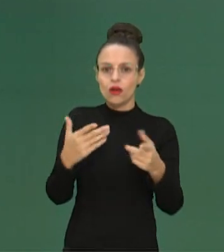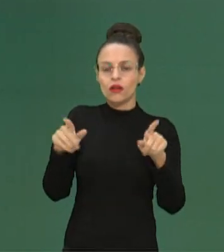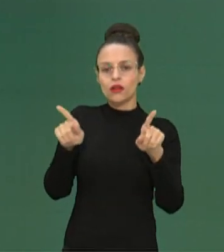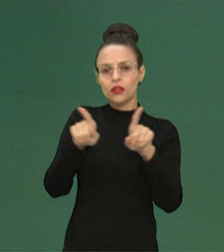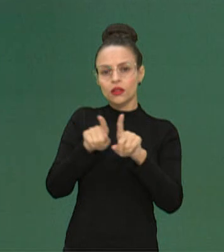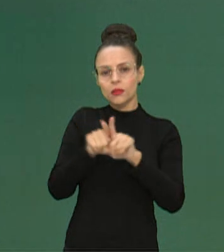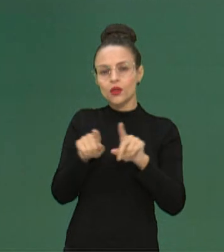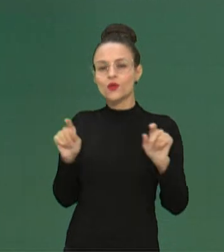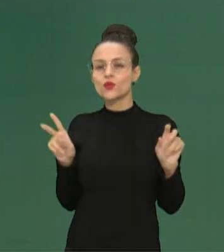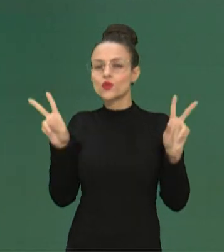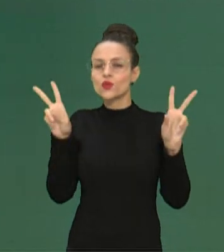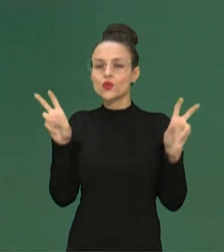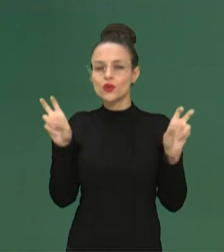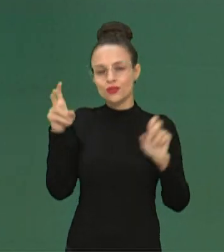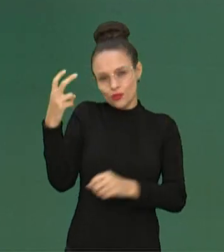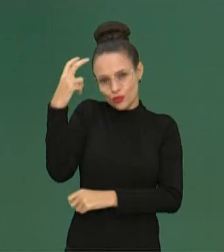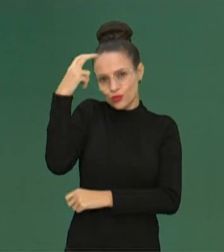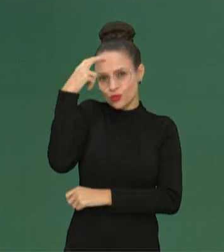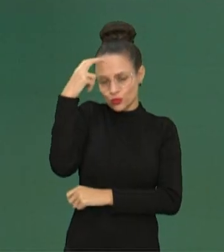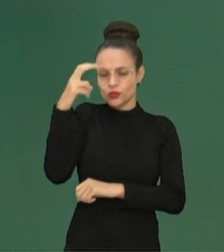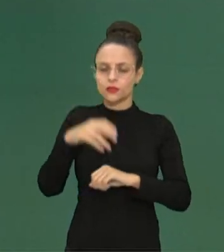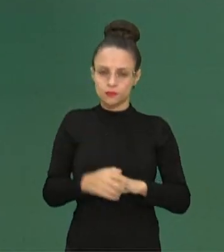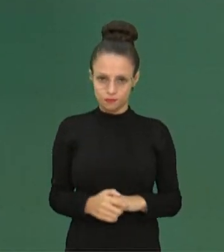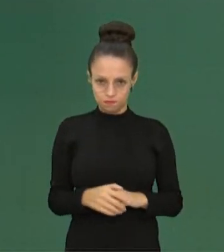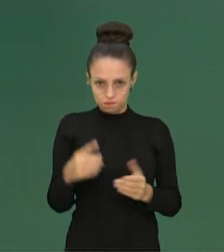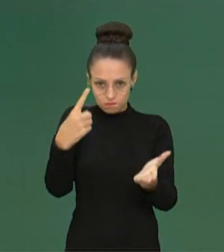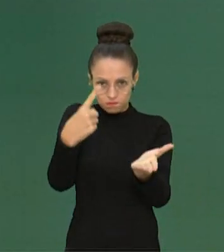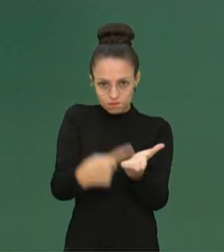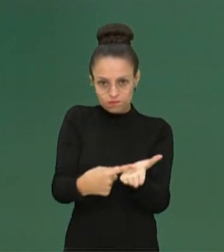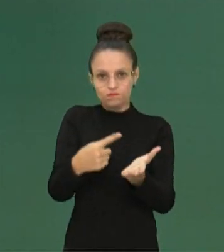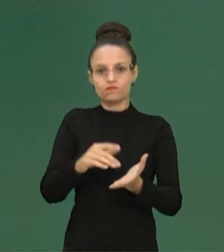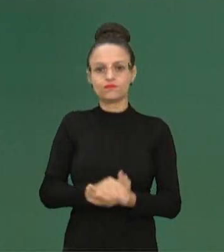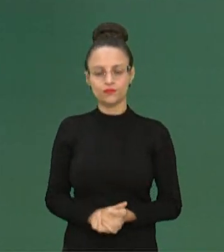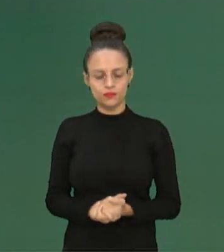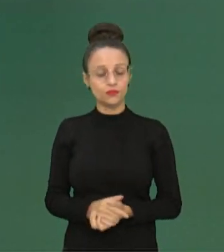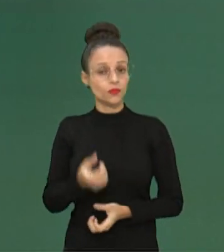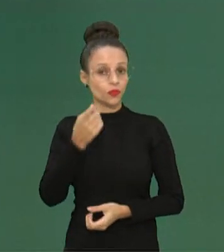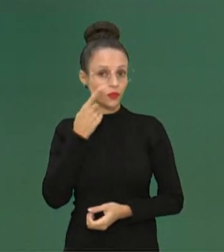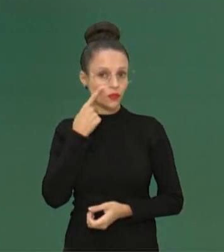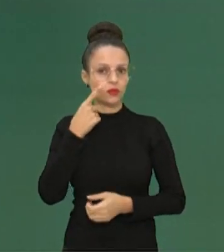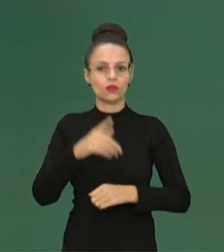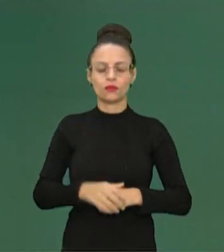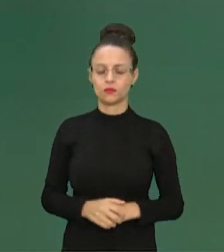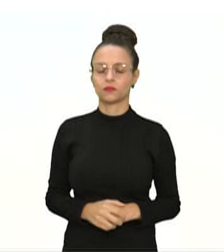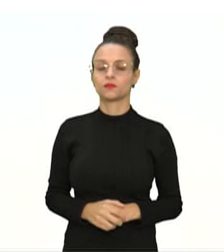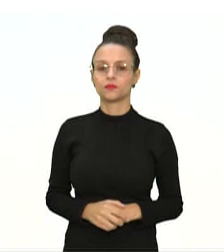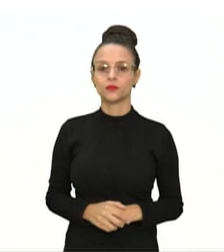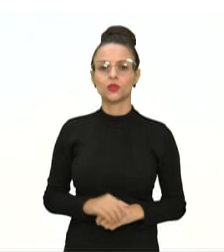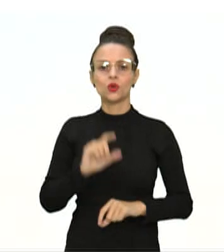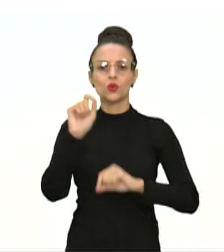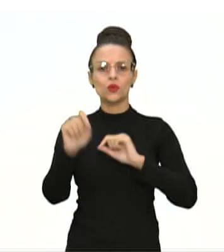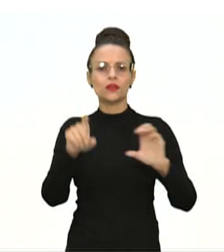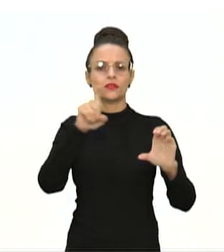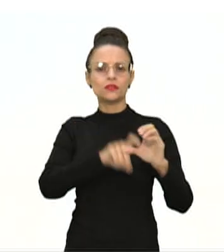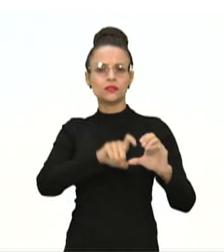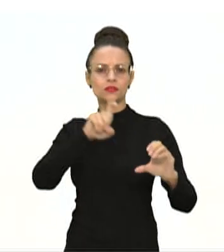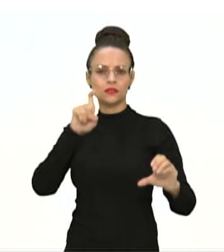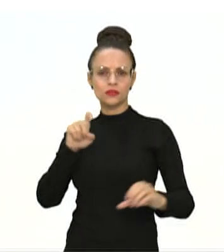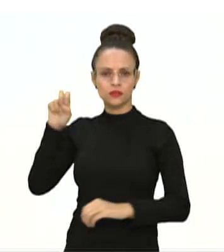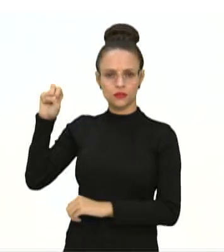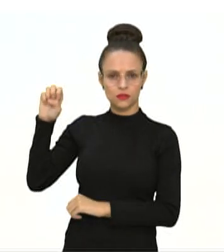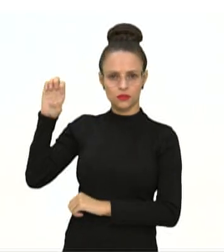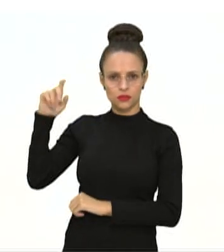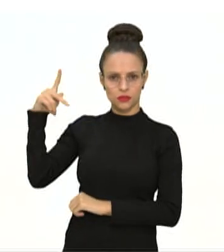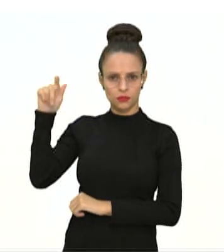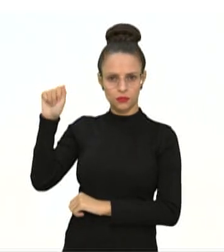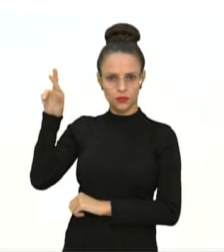nossa, entre aspas, cultura. Combinado? Então vamos lá. Olha só, o que é separatismo, né? Essa